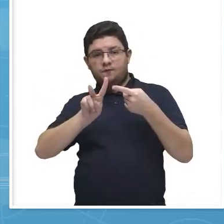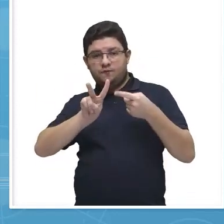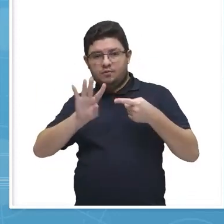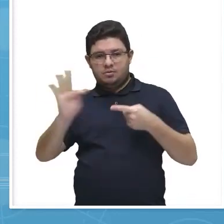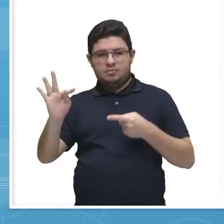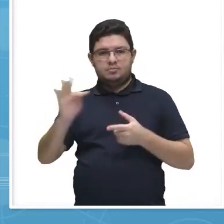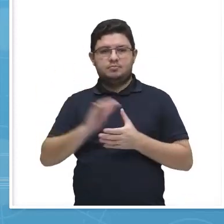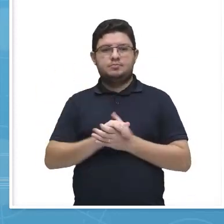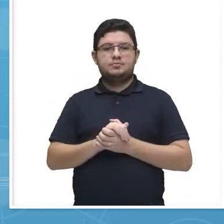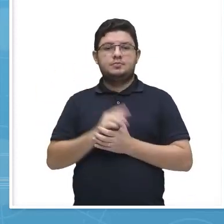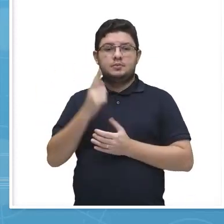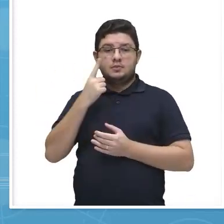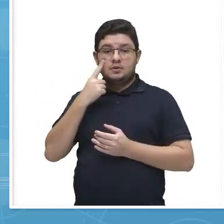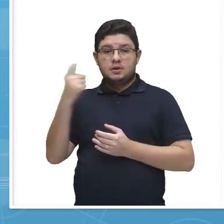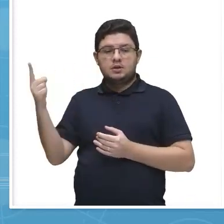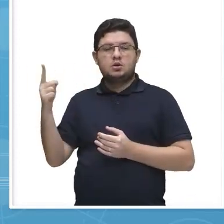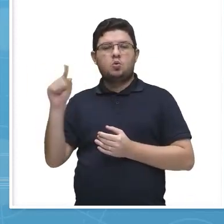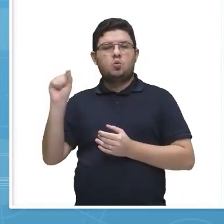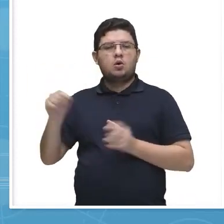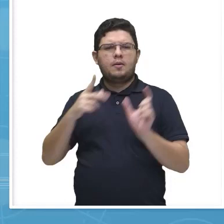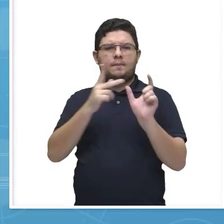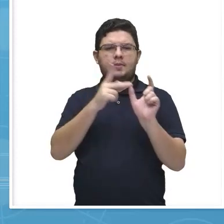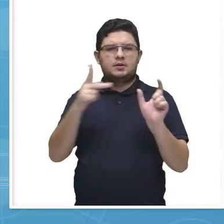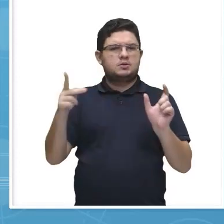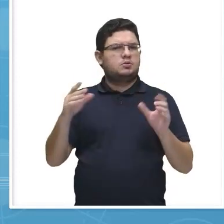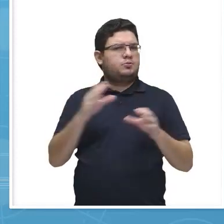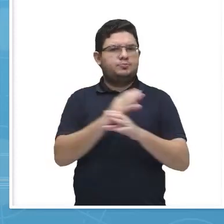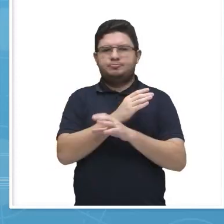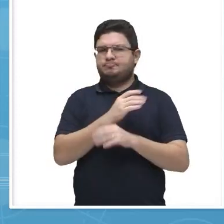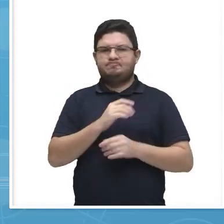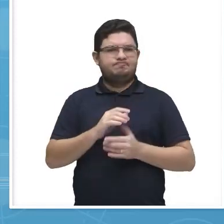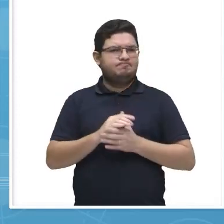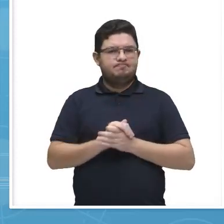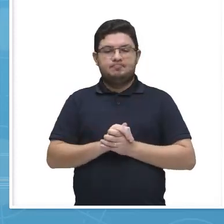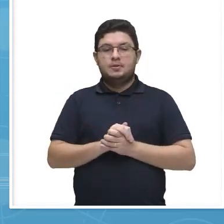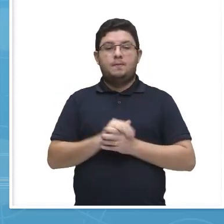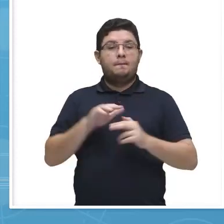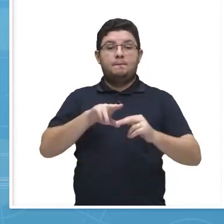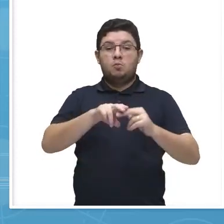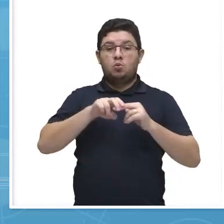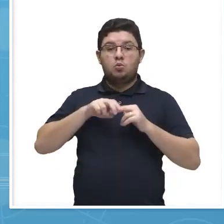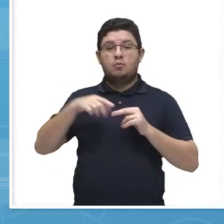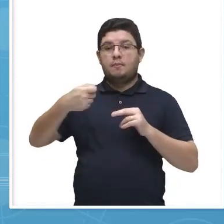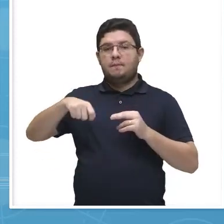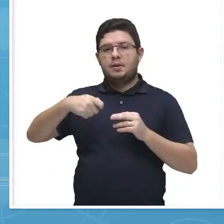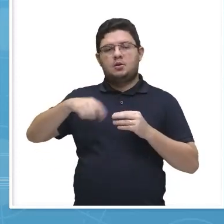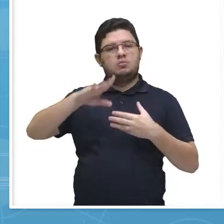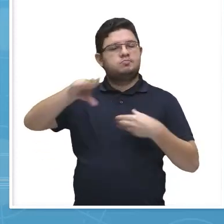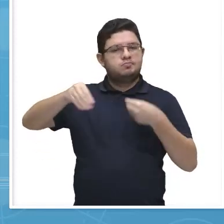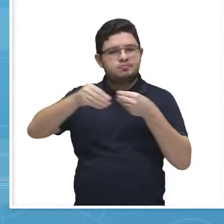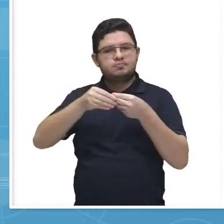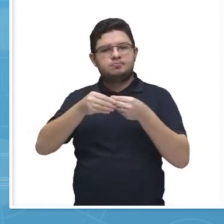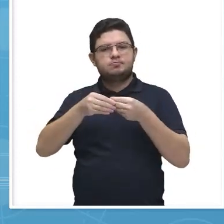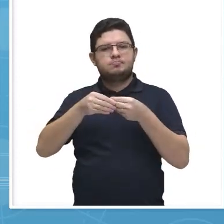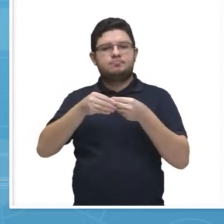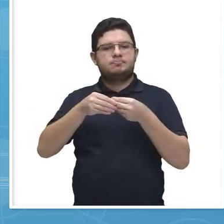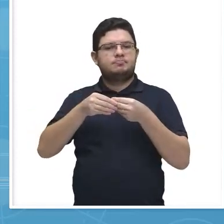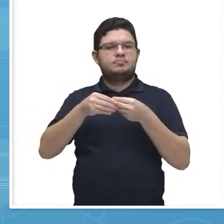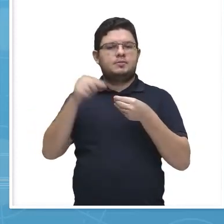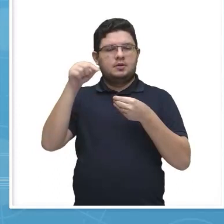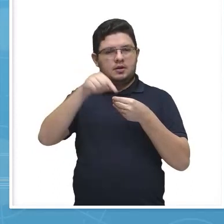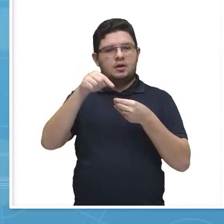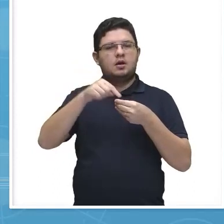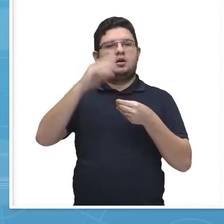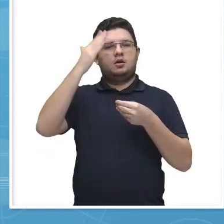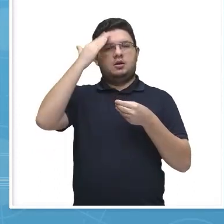importante, predicação incompleta. Porque eles precisam de complemento para poder